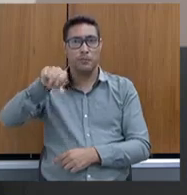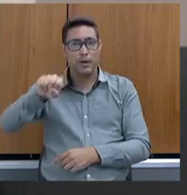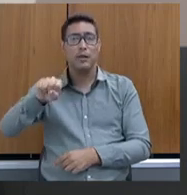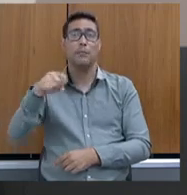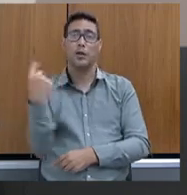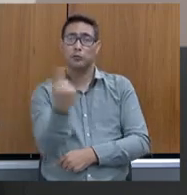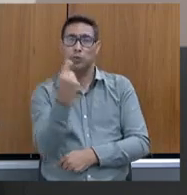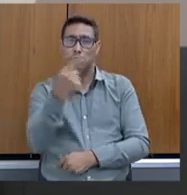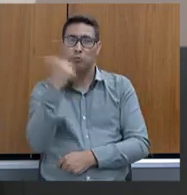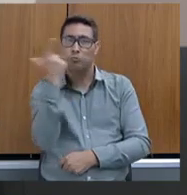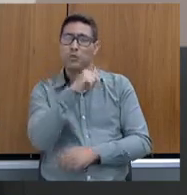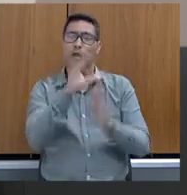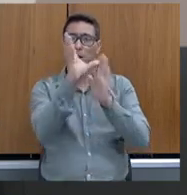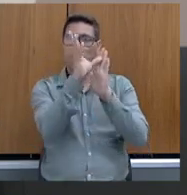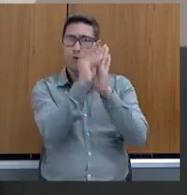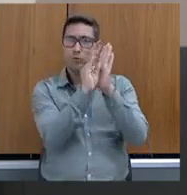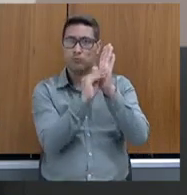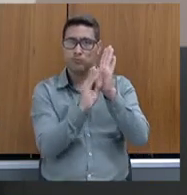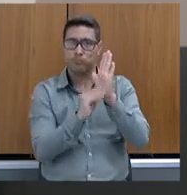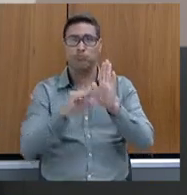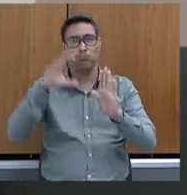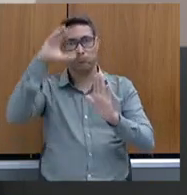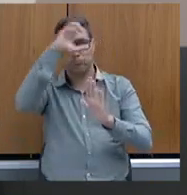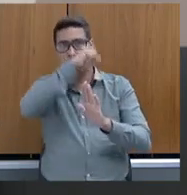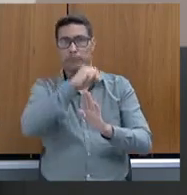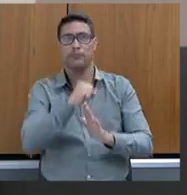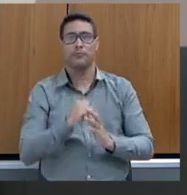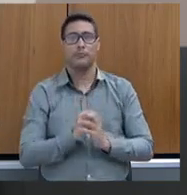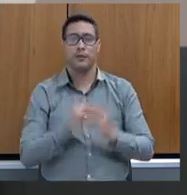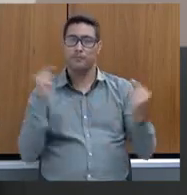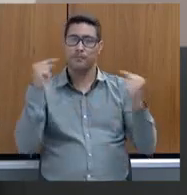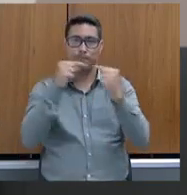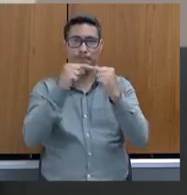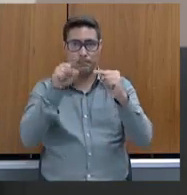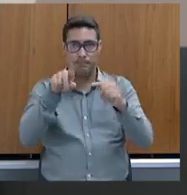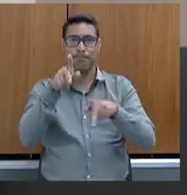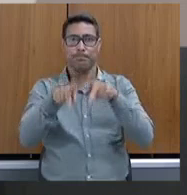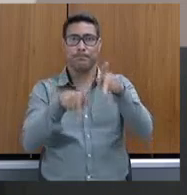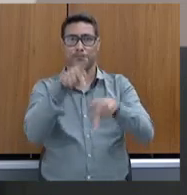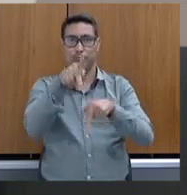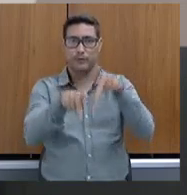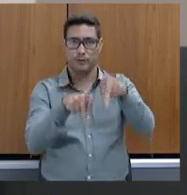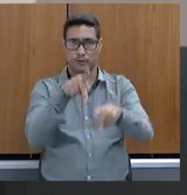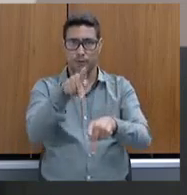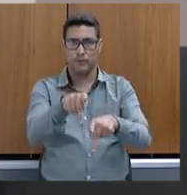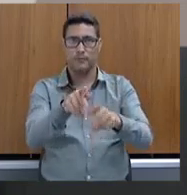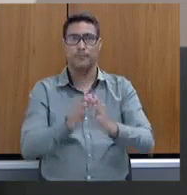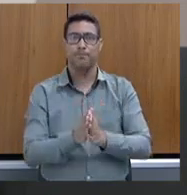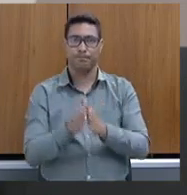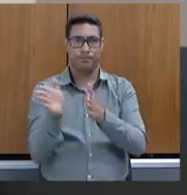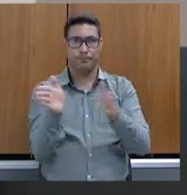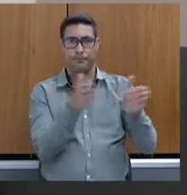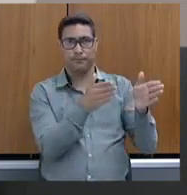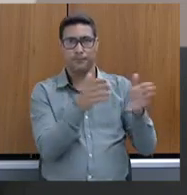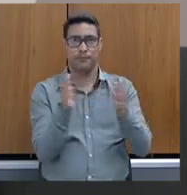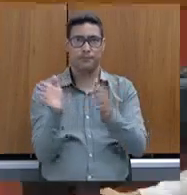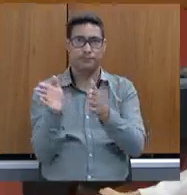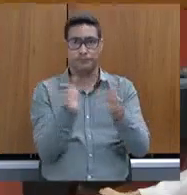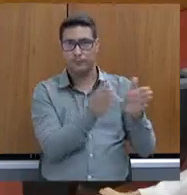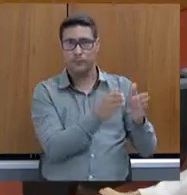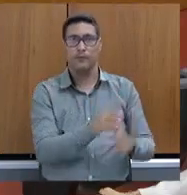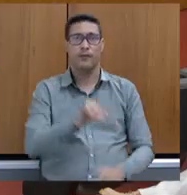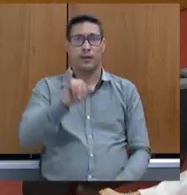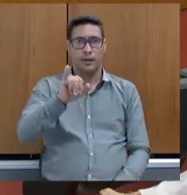o conteúdo para o conjunto da população pode passar pode passar o